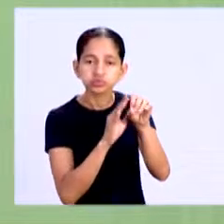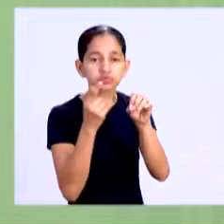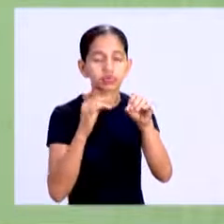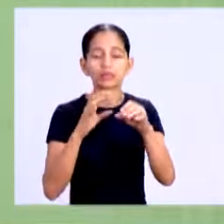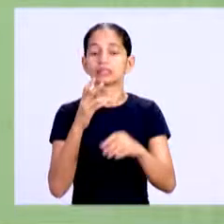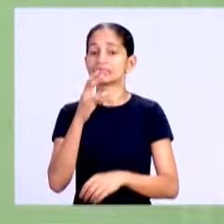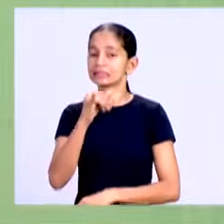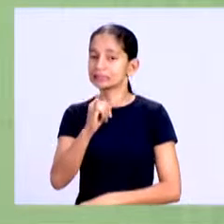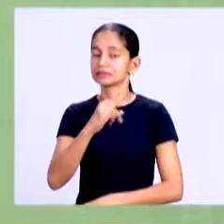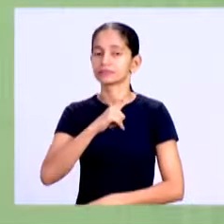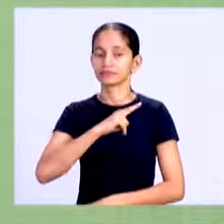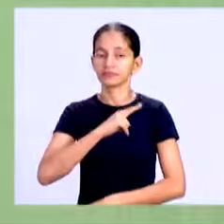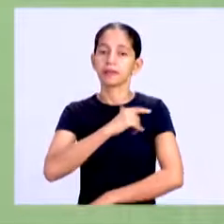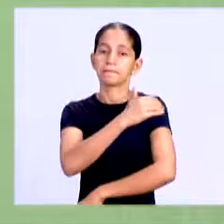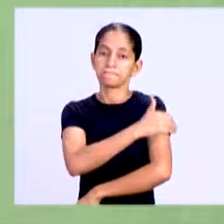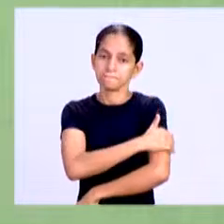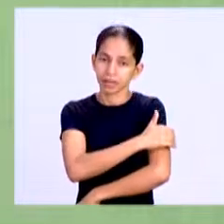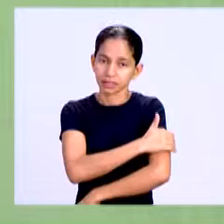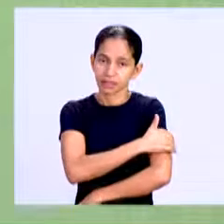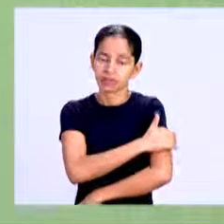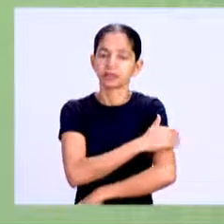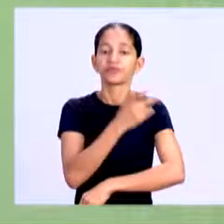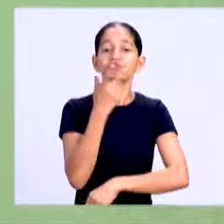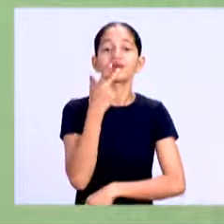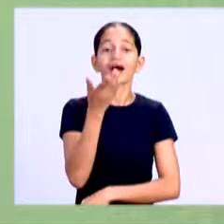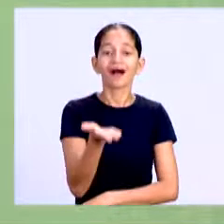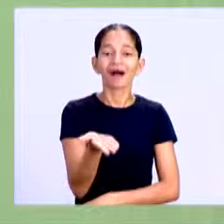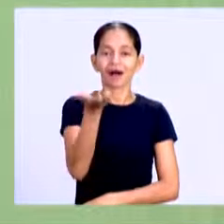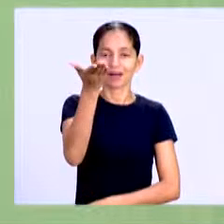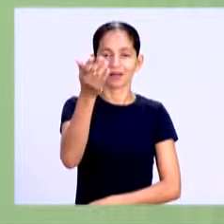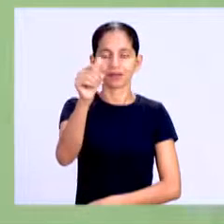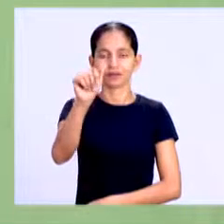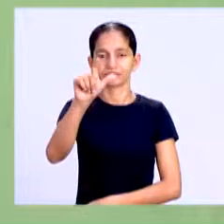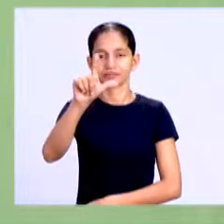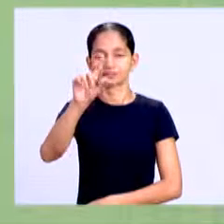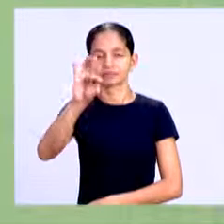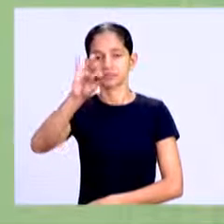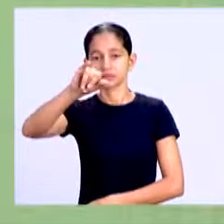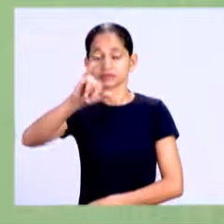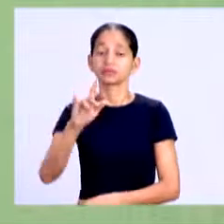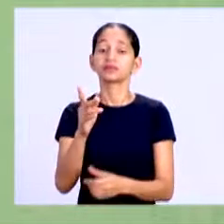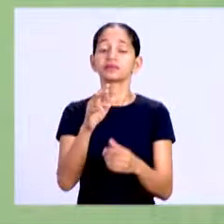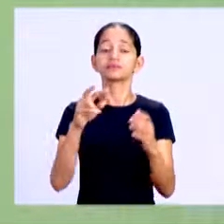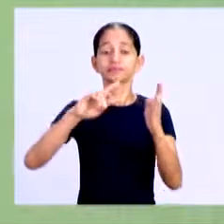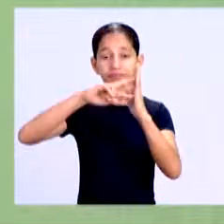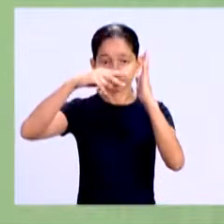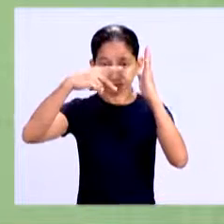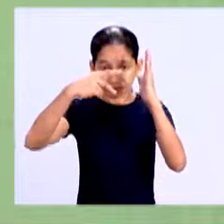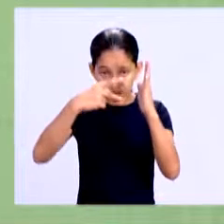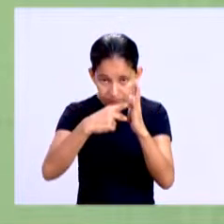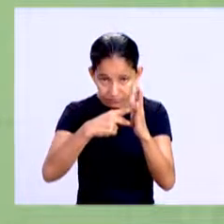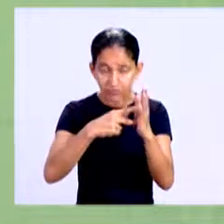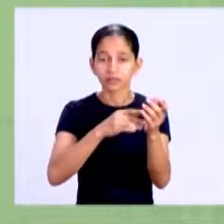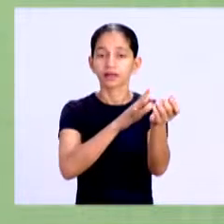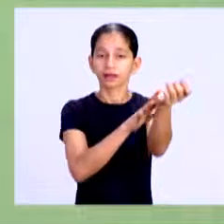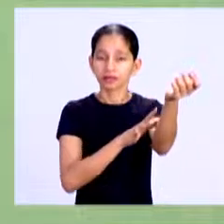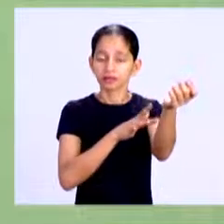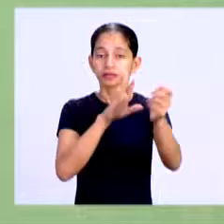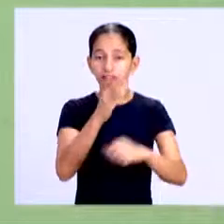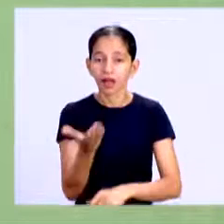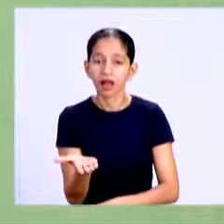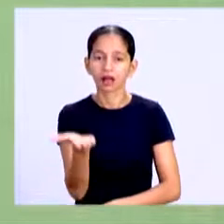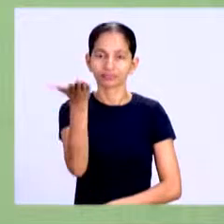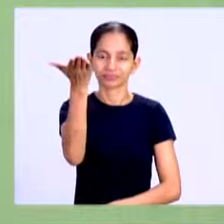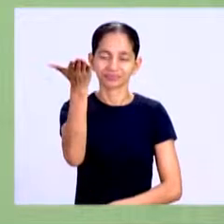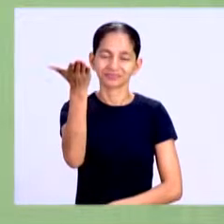que a pressão de alguém é alta, significa que a pressão nas artérias está elevada, podendo